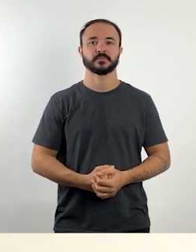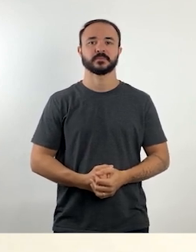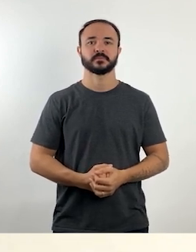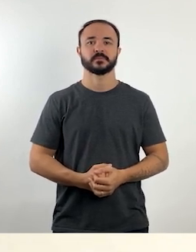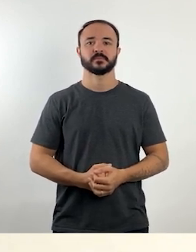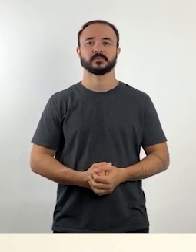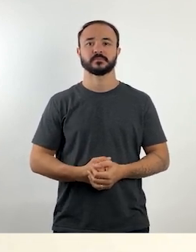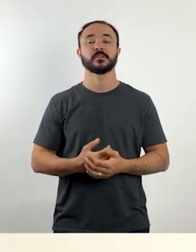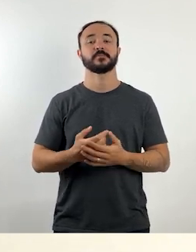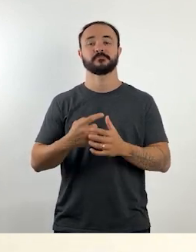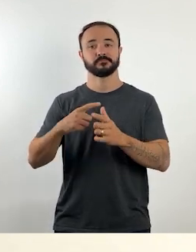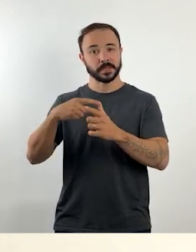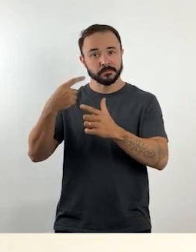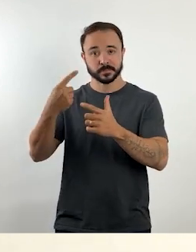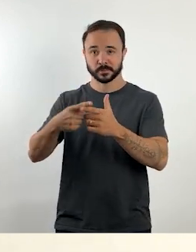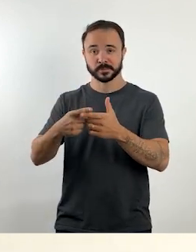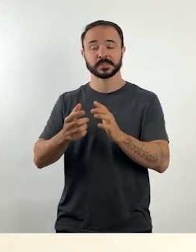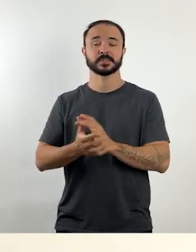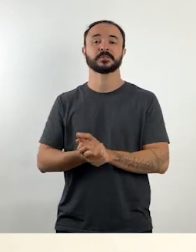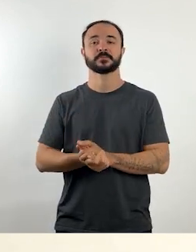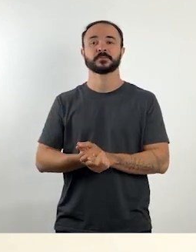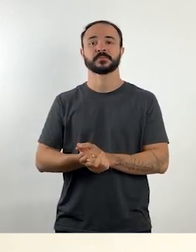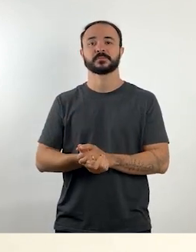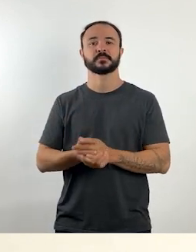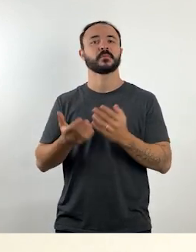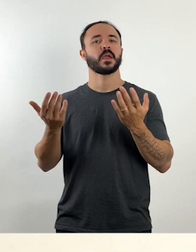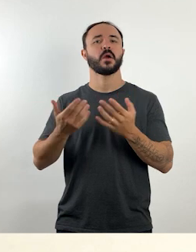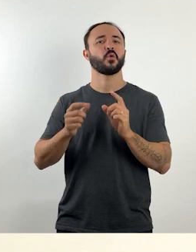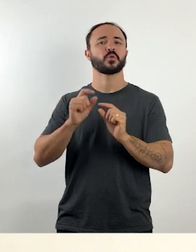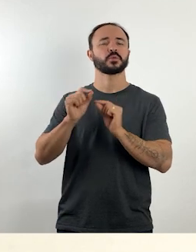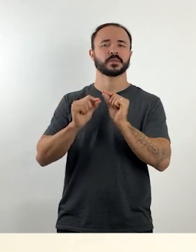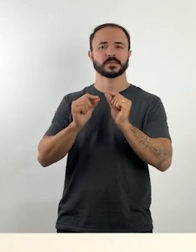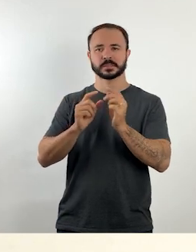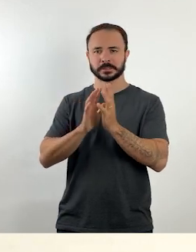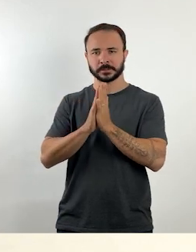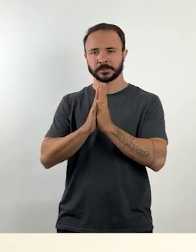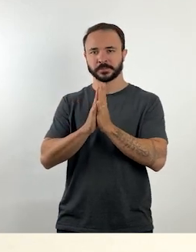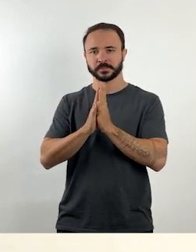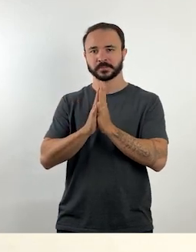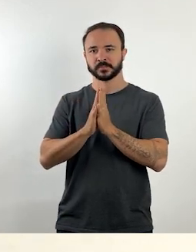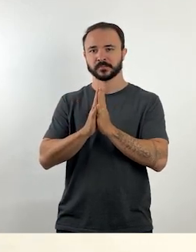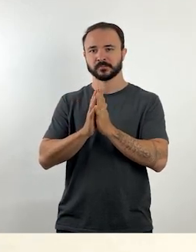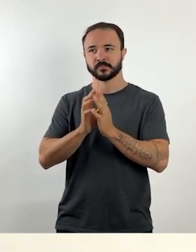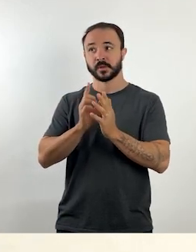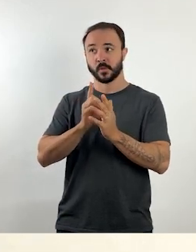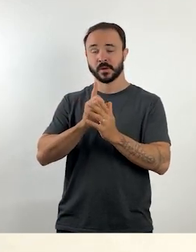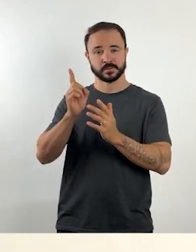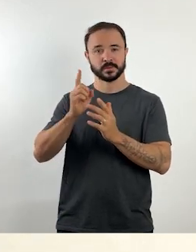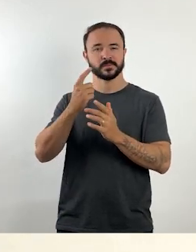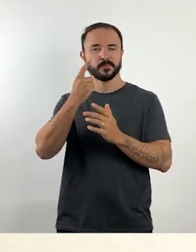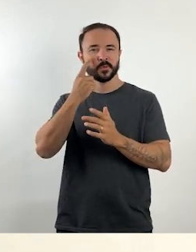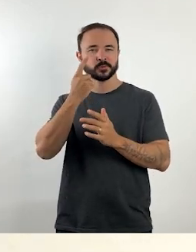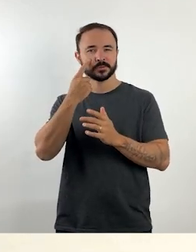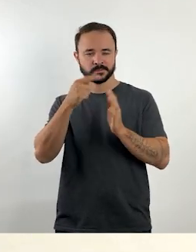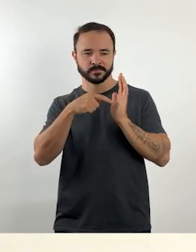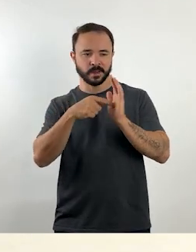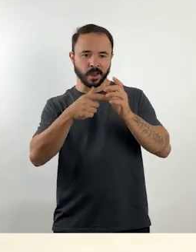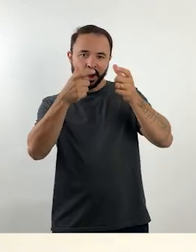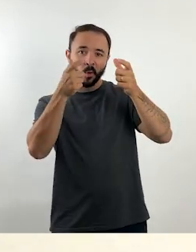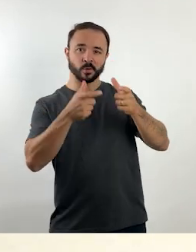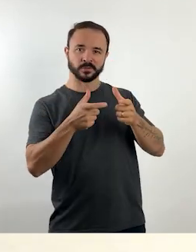Bom, após isso, nós vamos colocar agora na ponta dessa barra